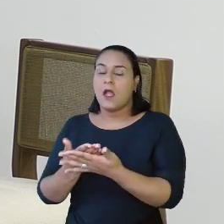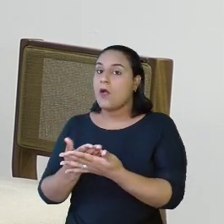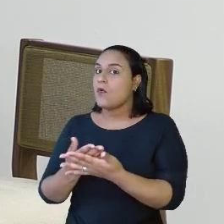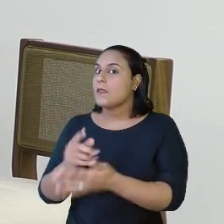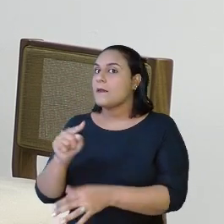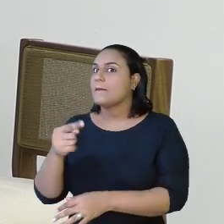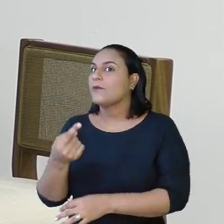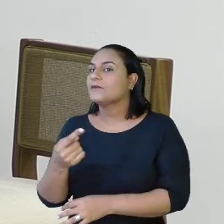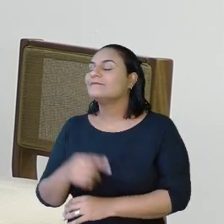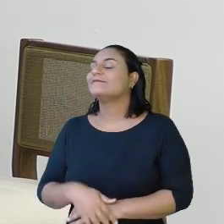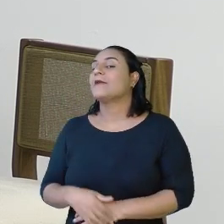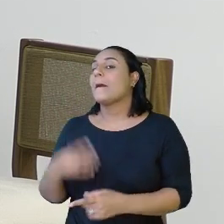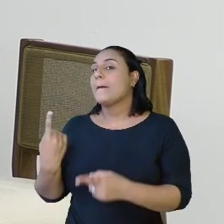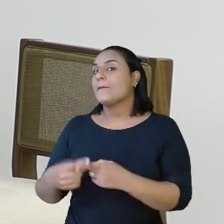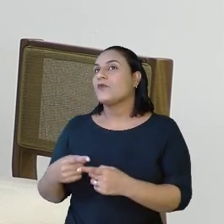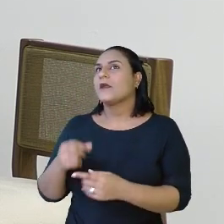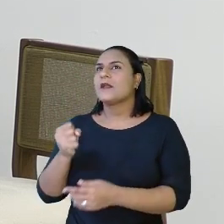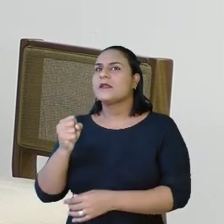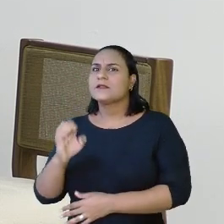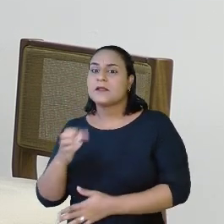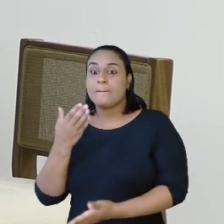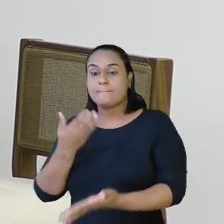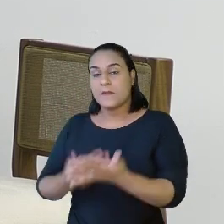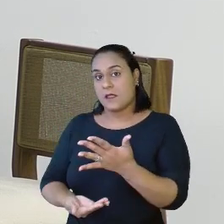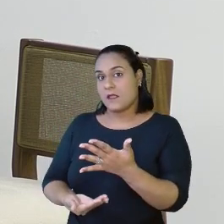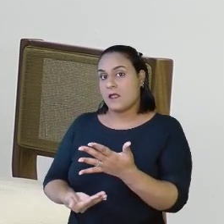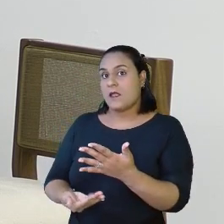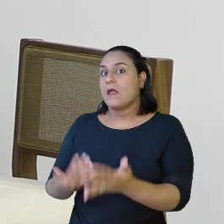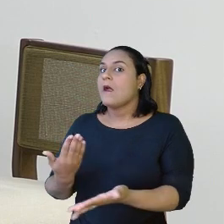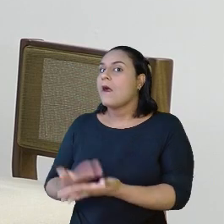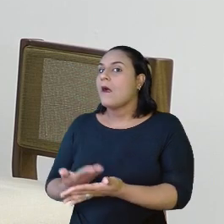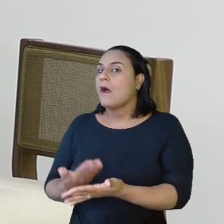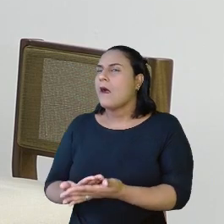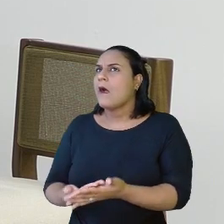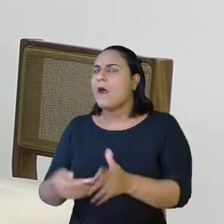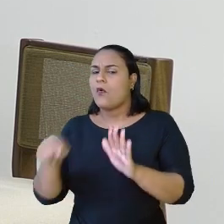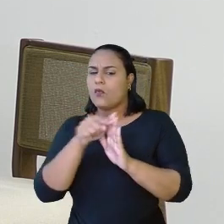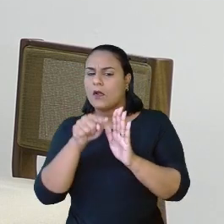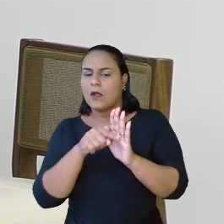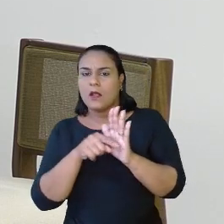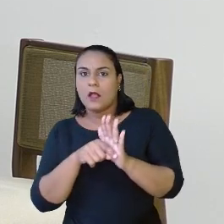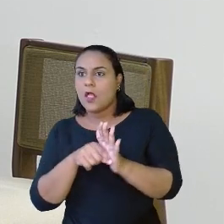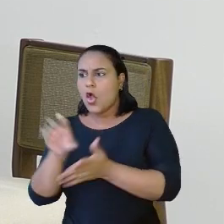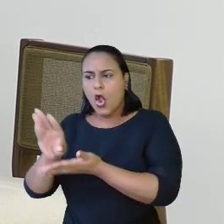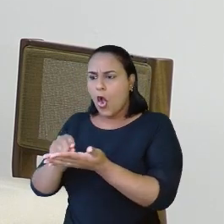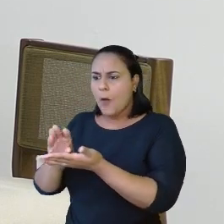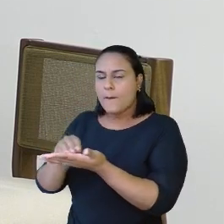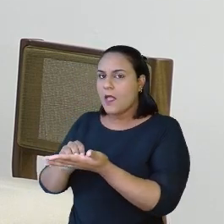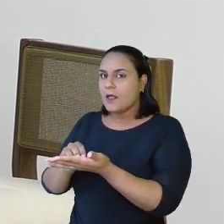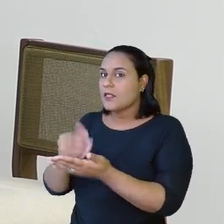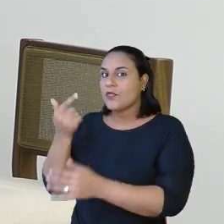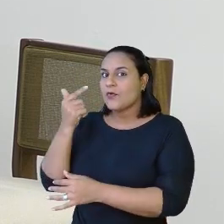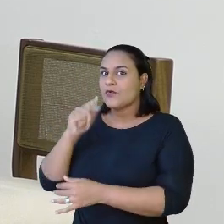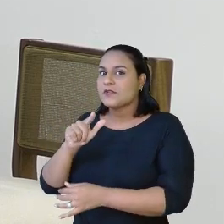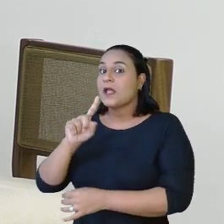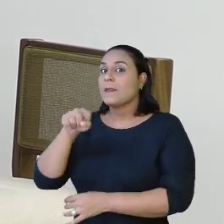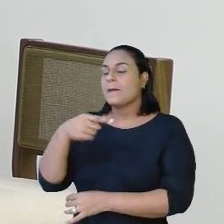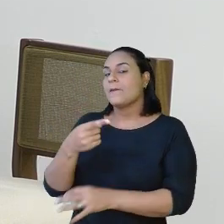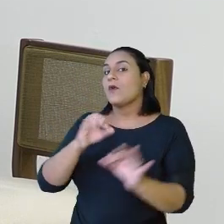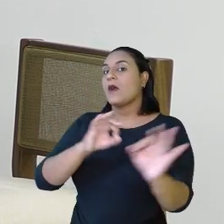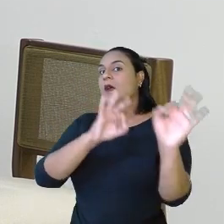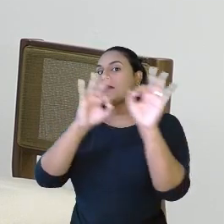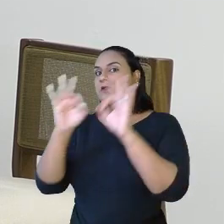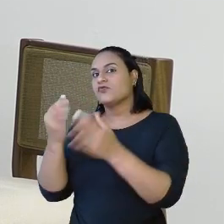depois vocês podem, se vocês não conseguirem agora pegar esta receita, vocês podem rever essa aula, anotar e até chamar